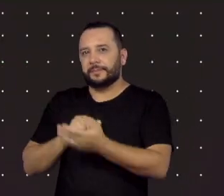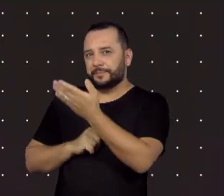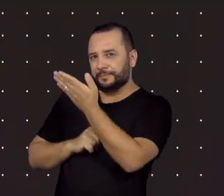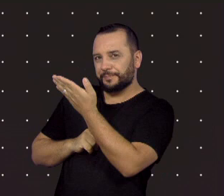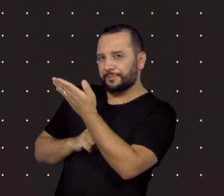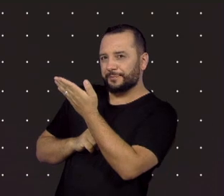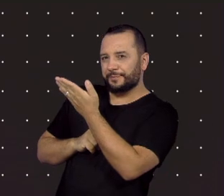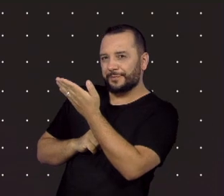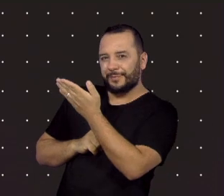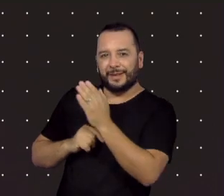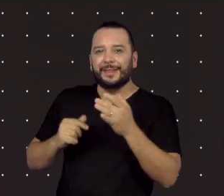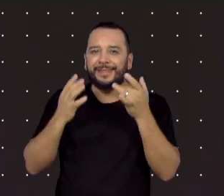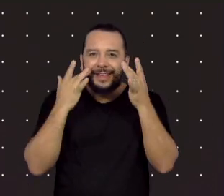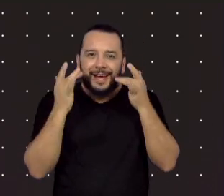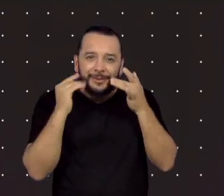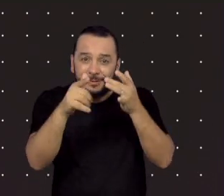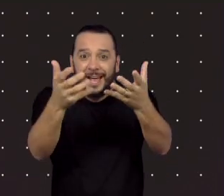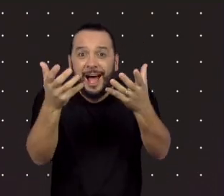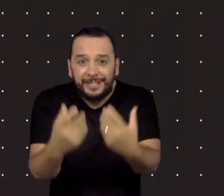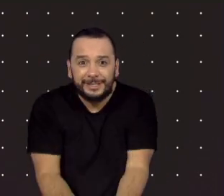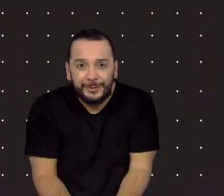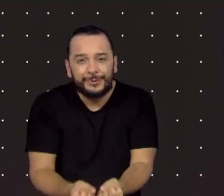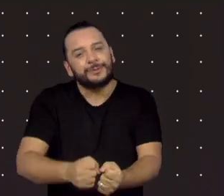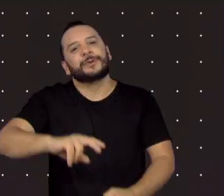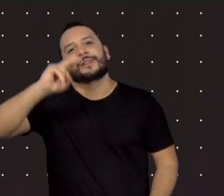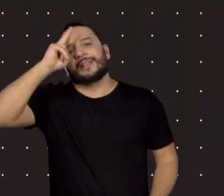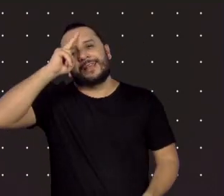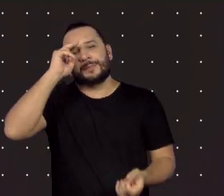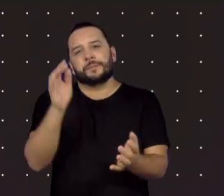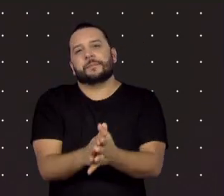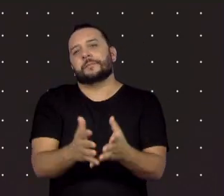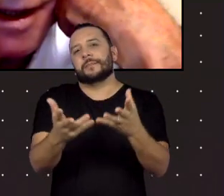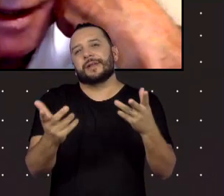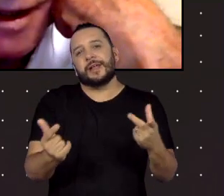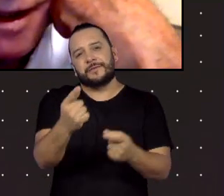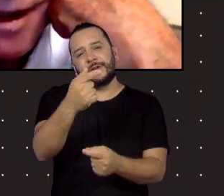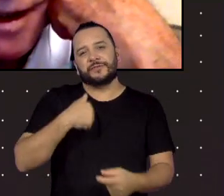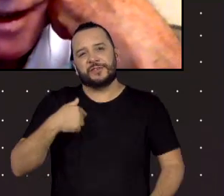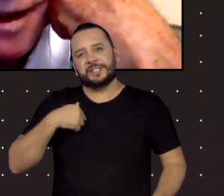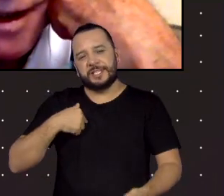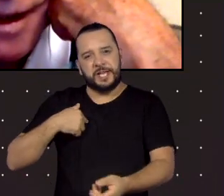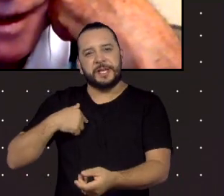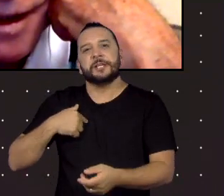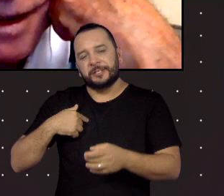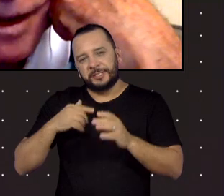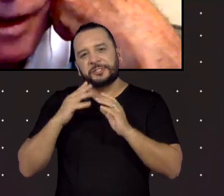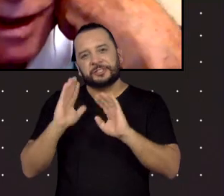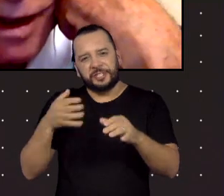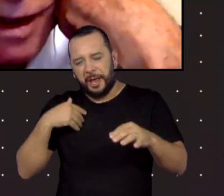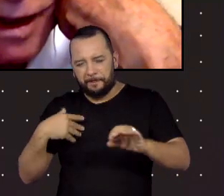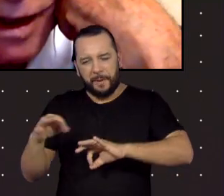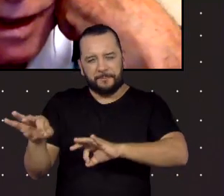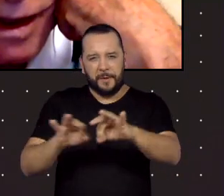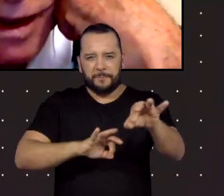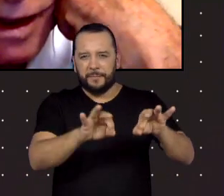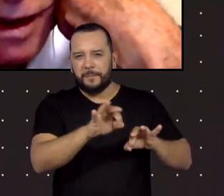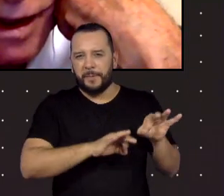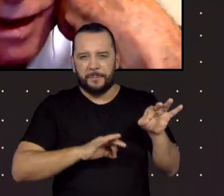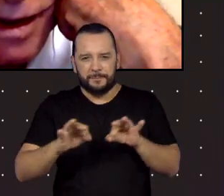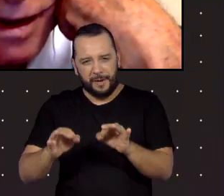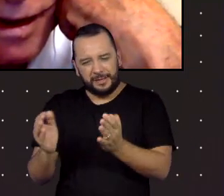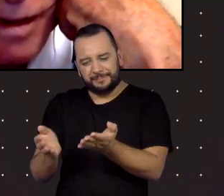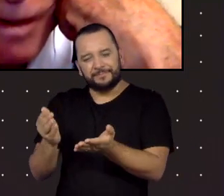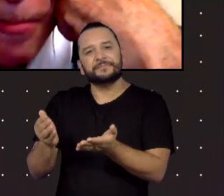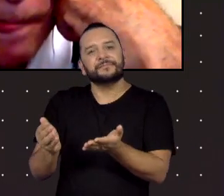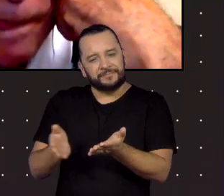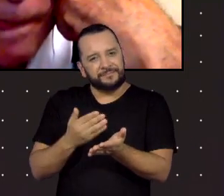que você topou, aquela coisa maravilhosa que você resolveu fantasticamente, você foi uma grande inspiração